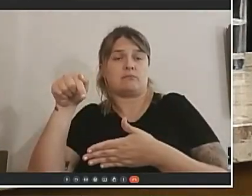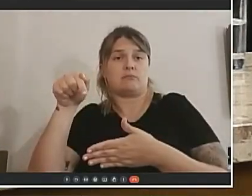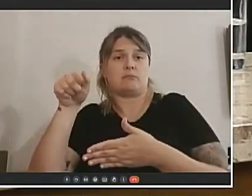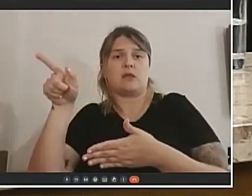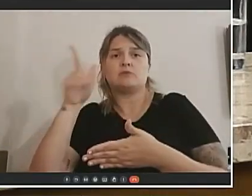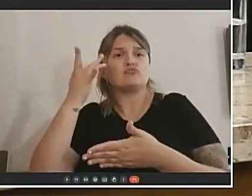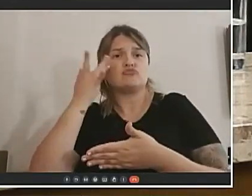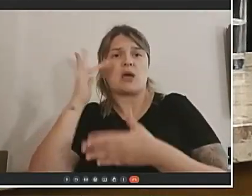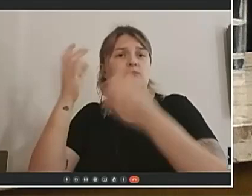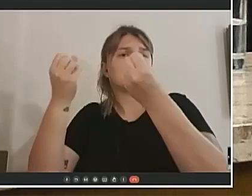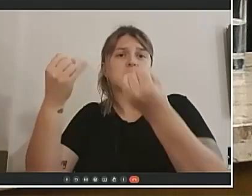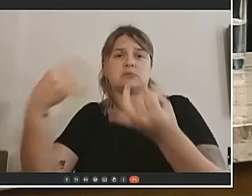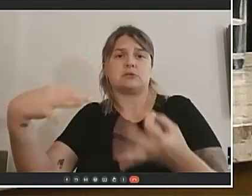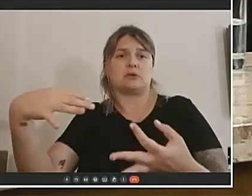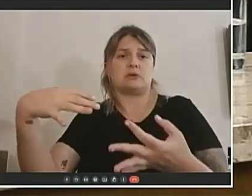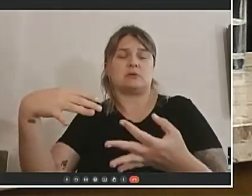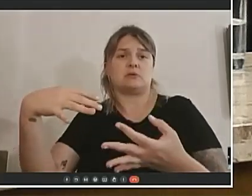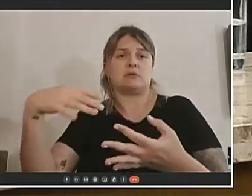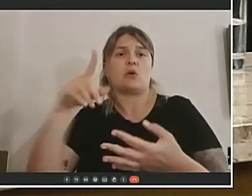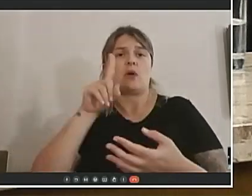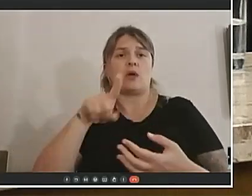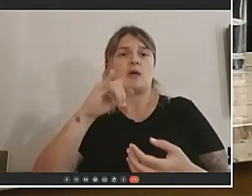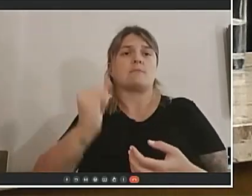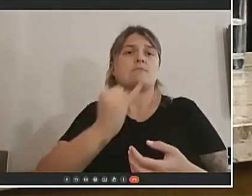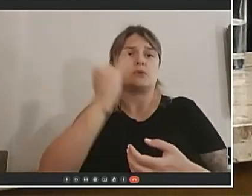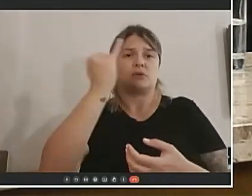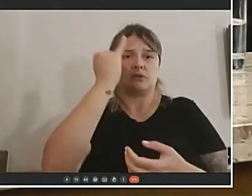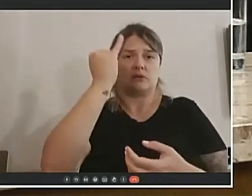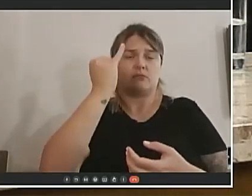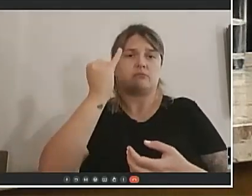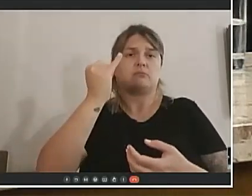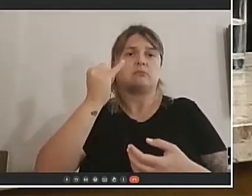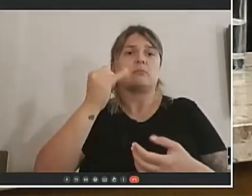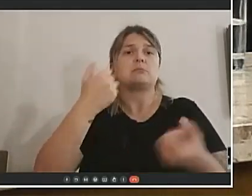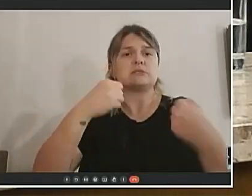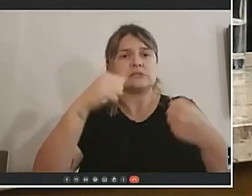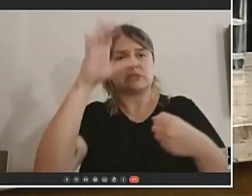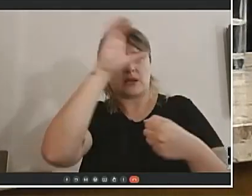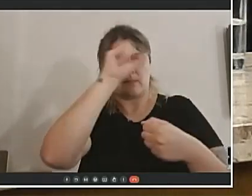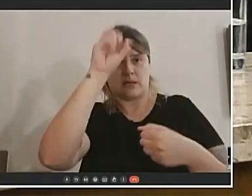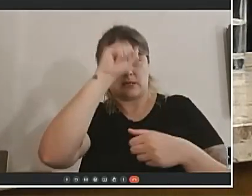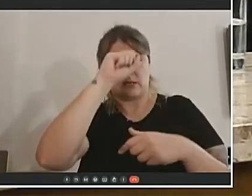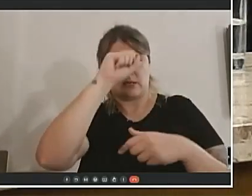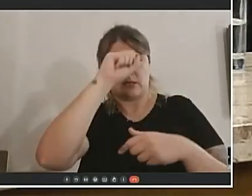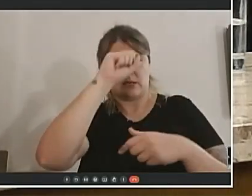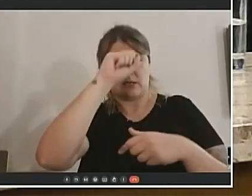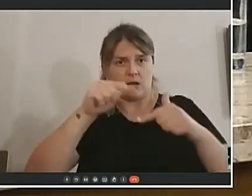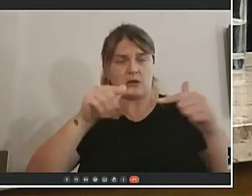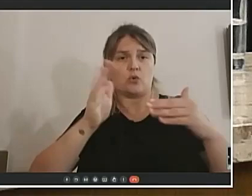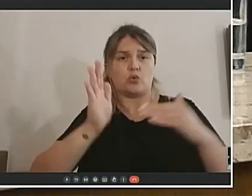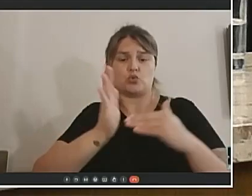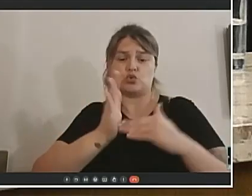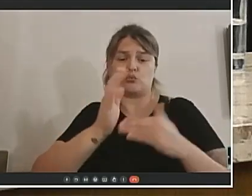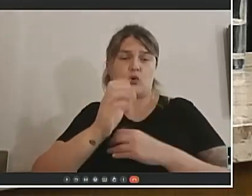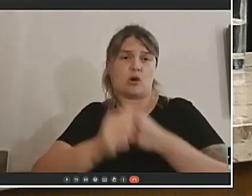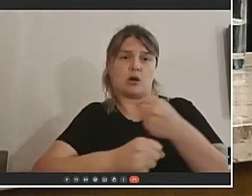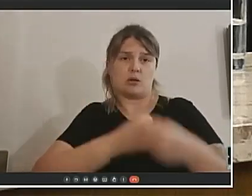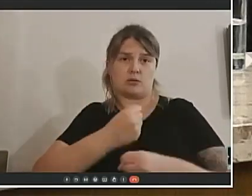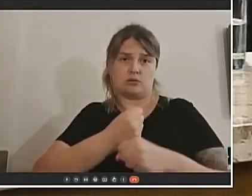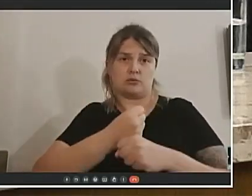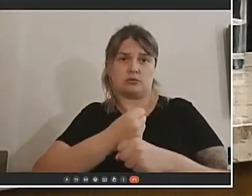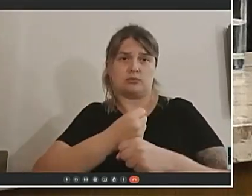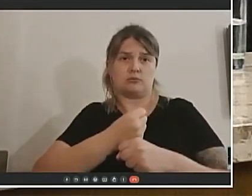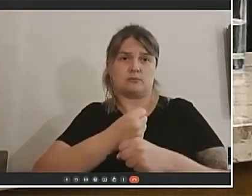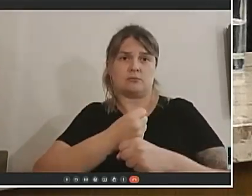explicar então é importante colocar isso aqui que uma hora tem que aprender a trabalhar nem que seja no último ano do segundo mandato né